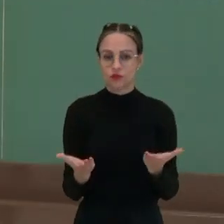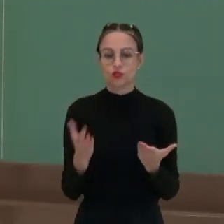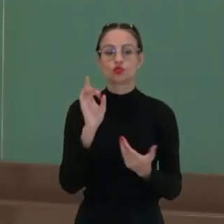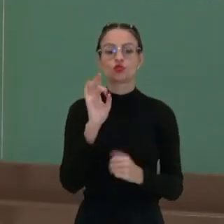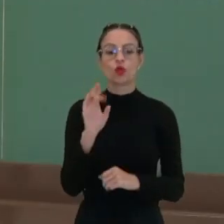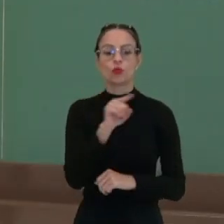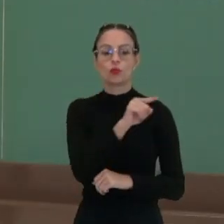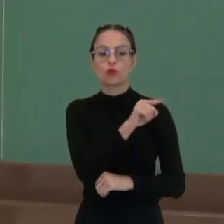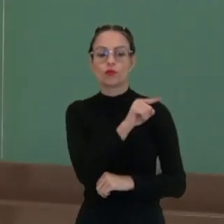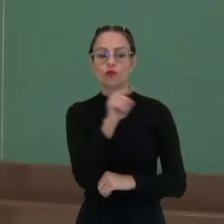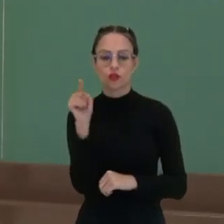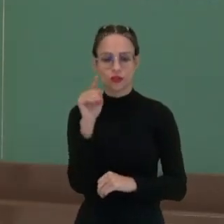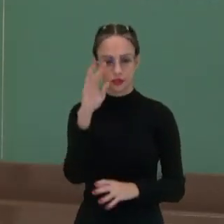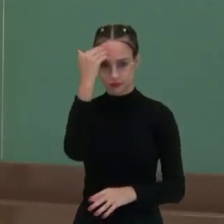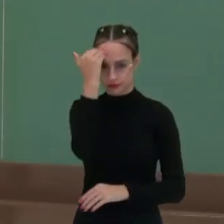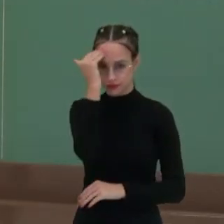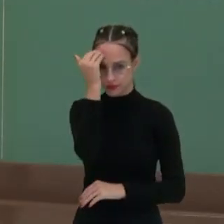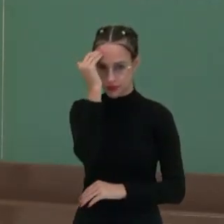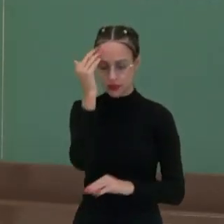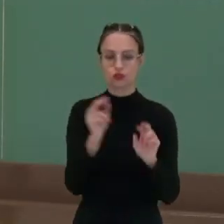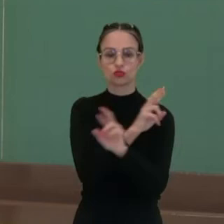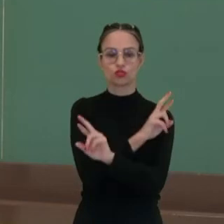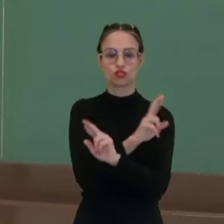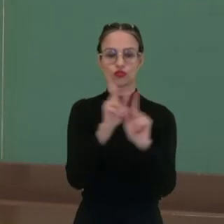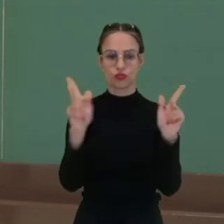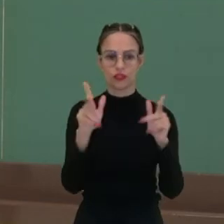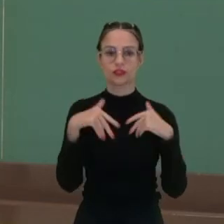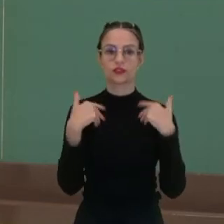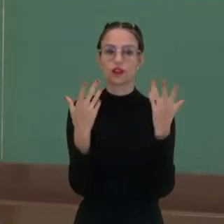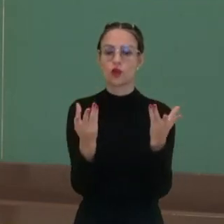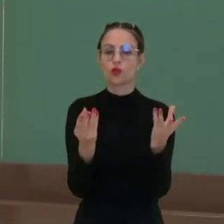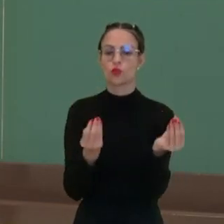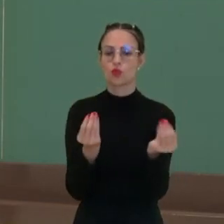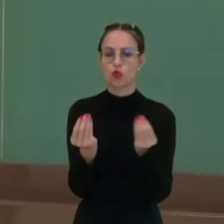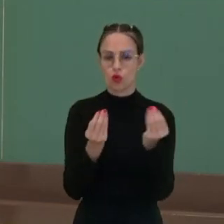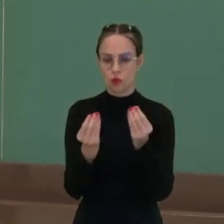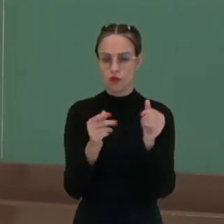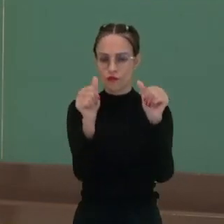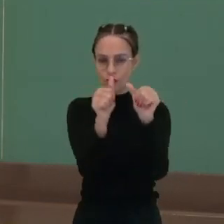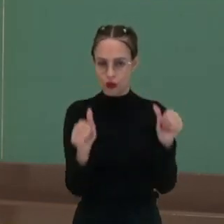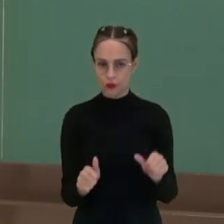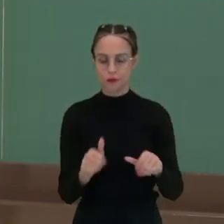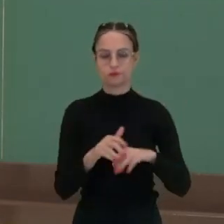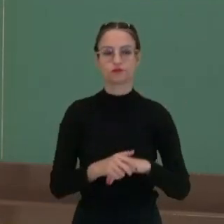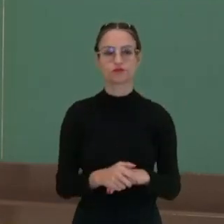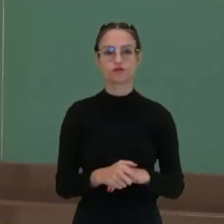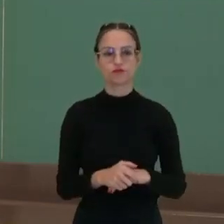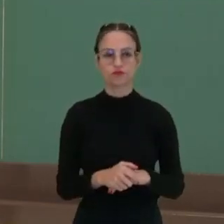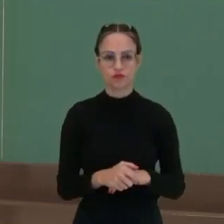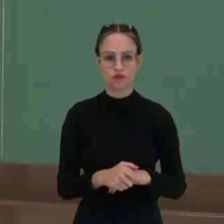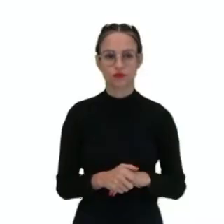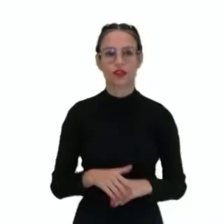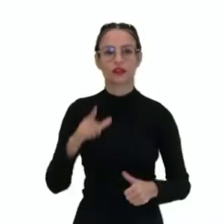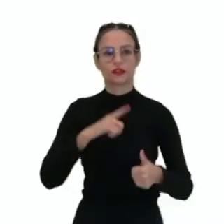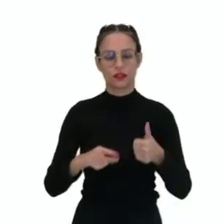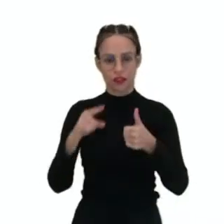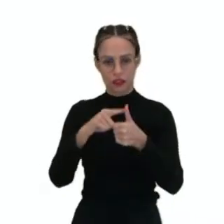que vocês entendam a diferença. Então, como é formado? É formado por